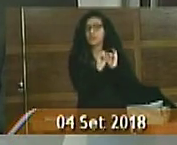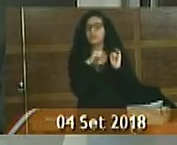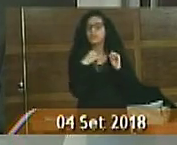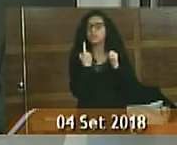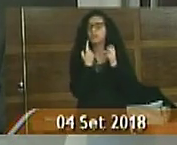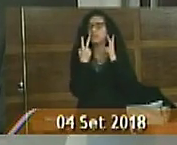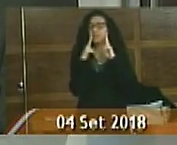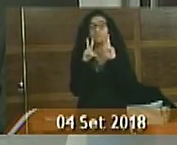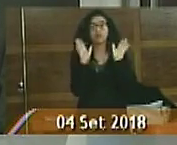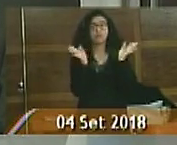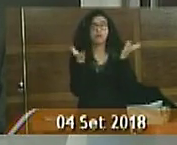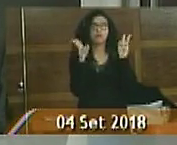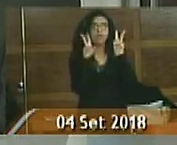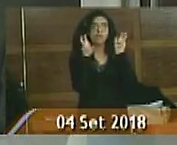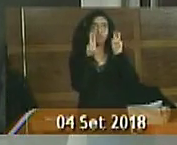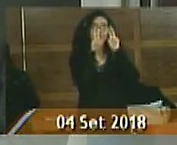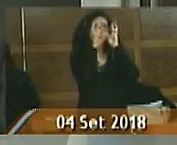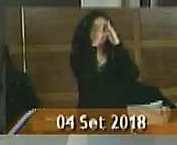a questão do nosso museu.